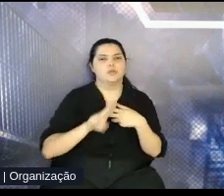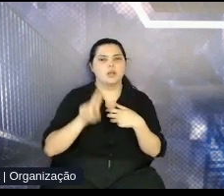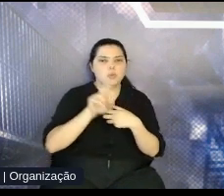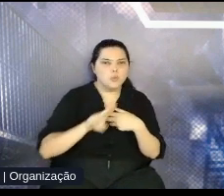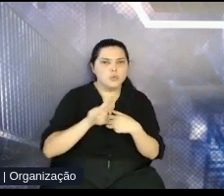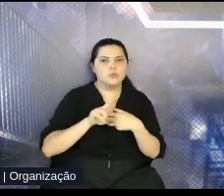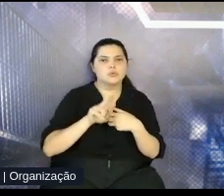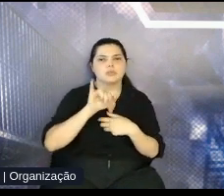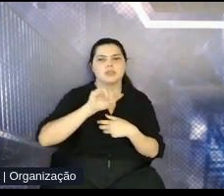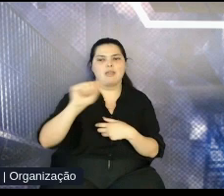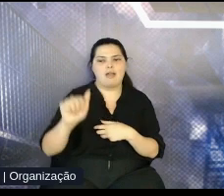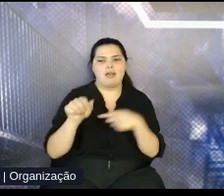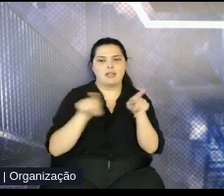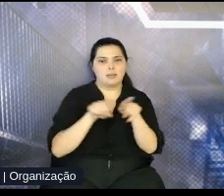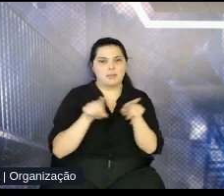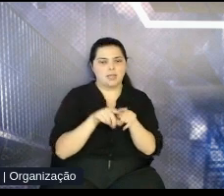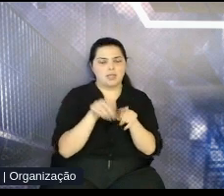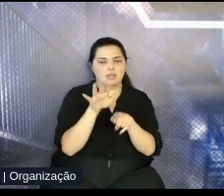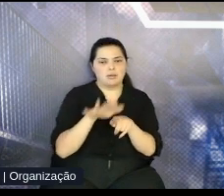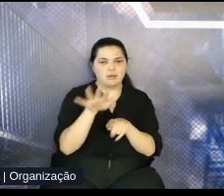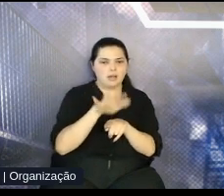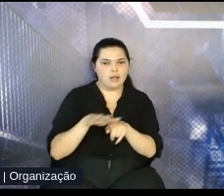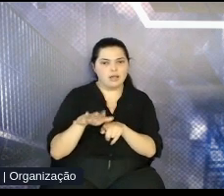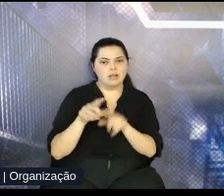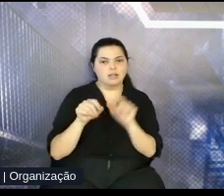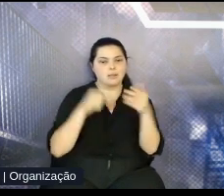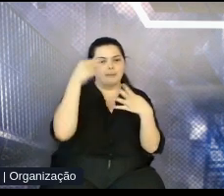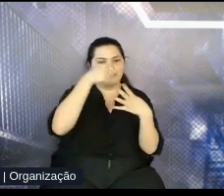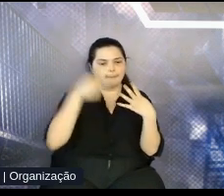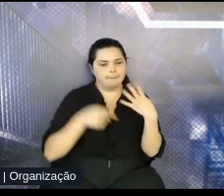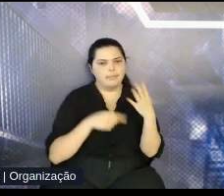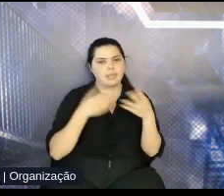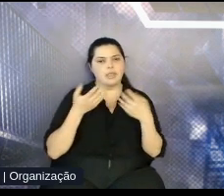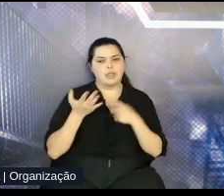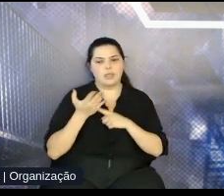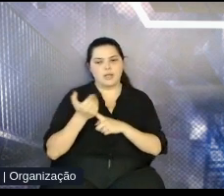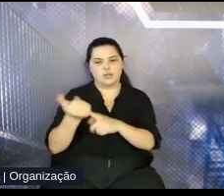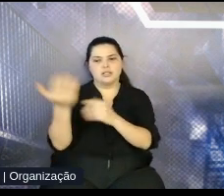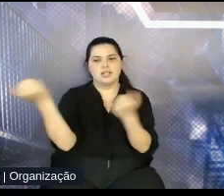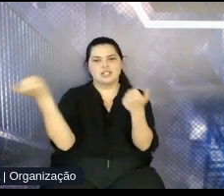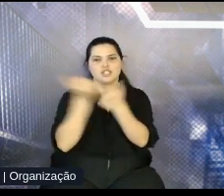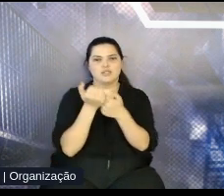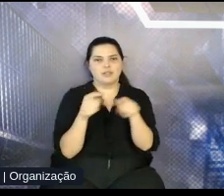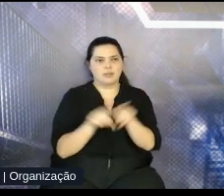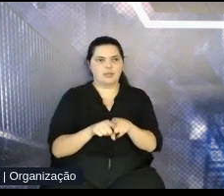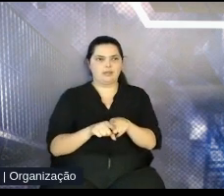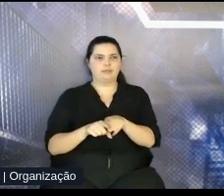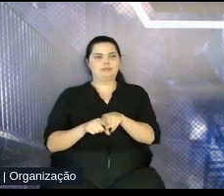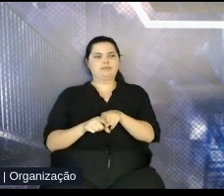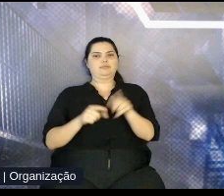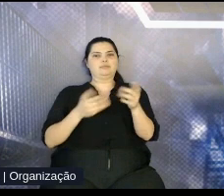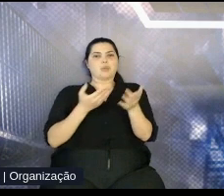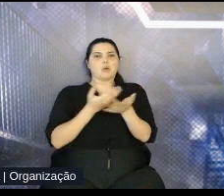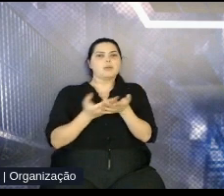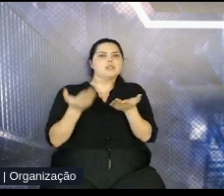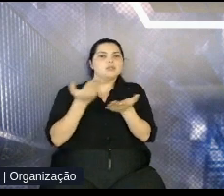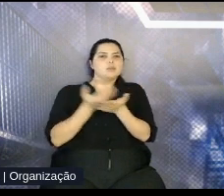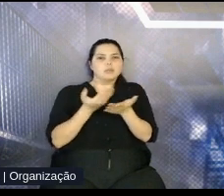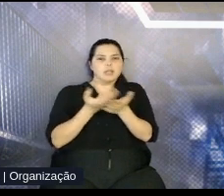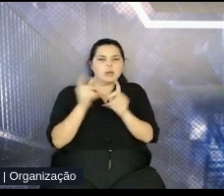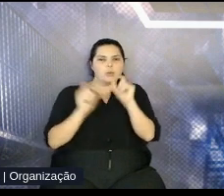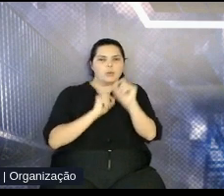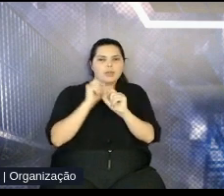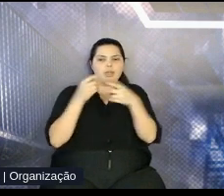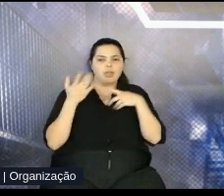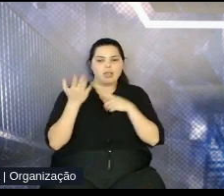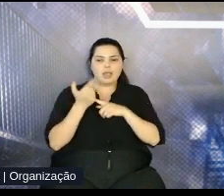computacional, né, uma área maior, dentro desses aspectos de tecnologia assistiva. E aí, a gente começa a estudar a